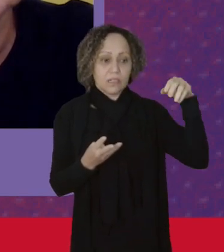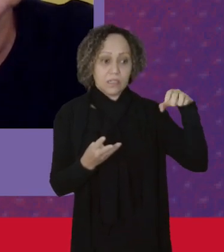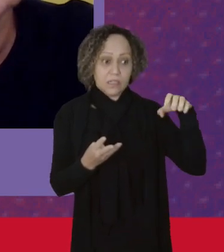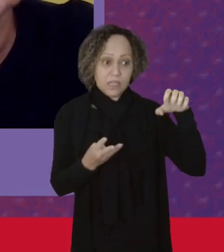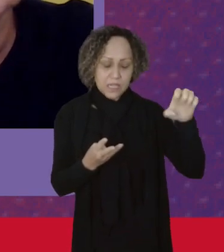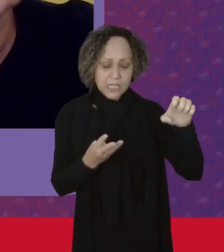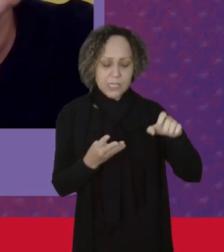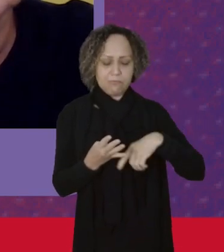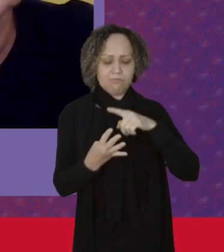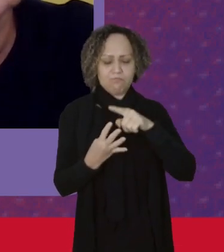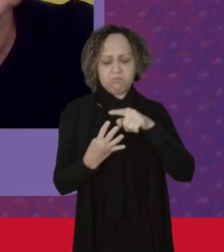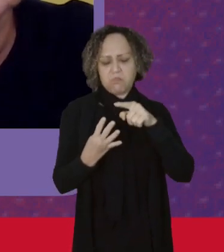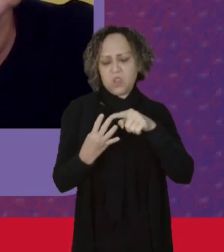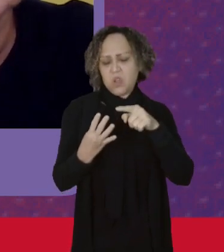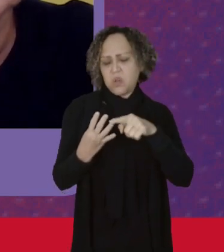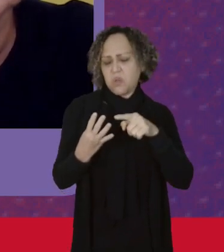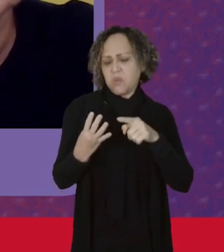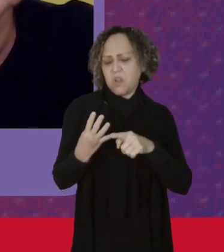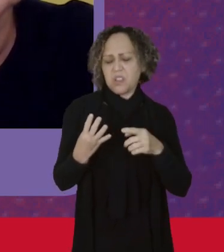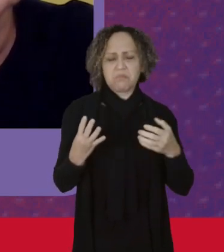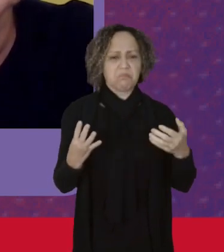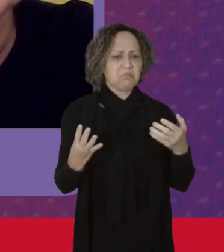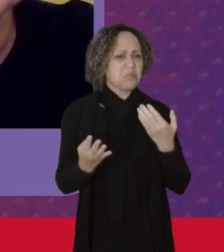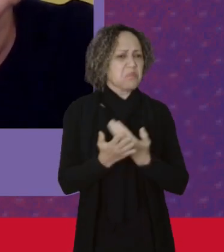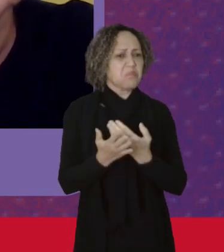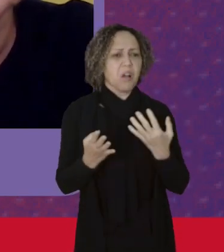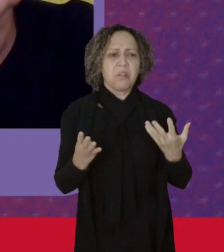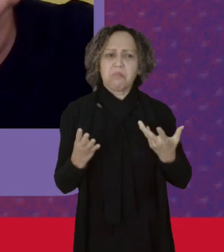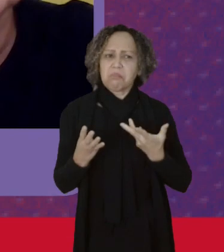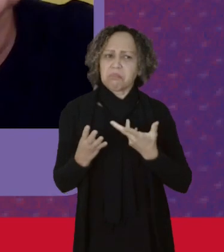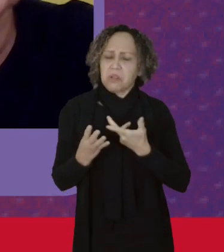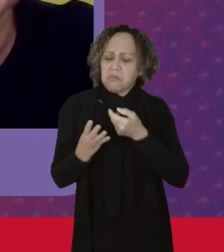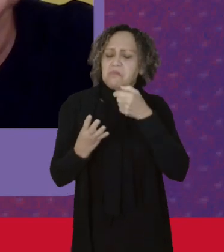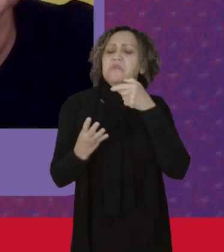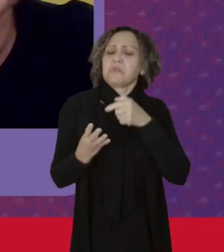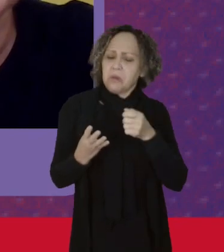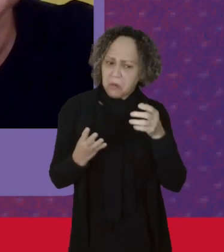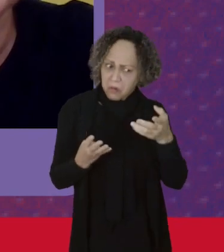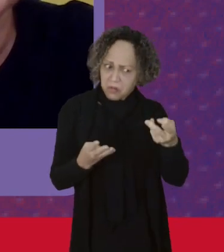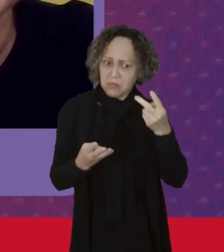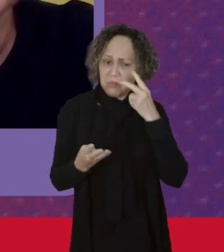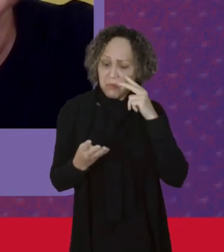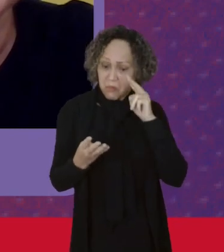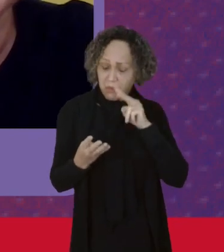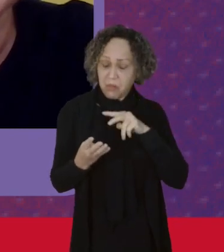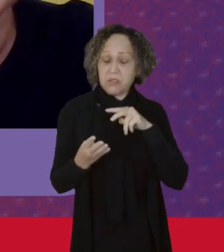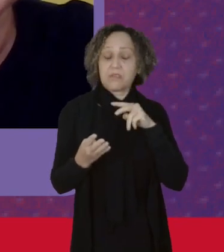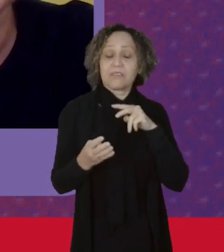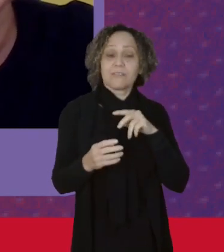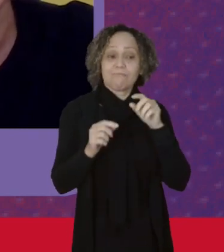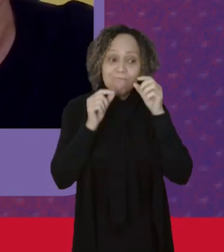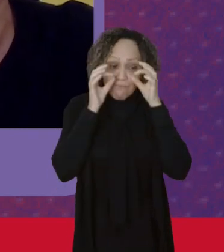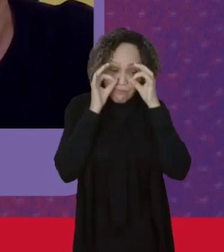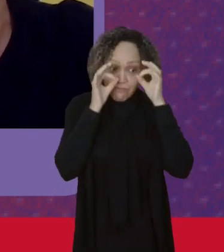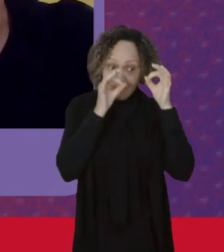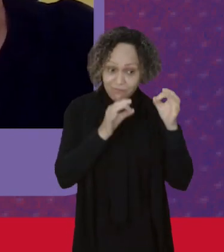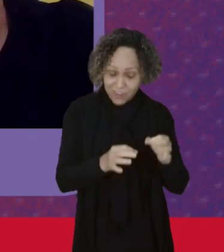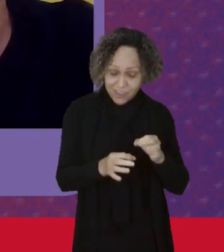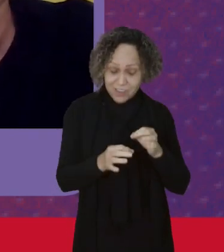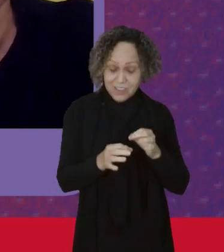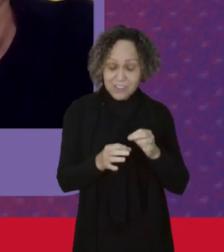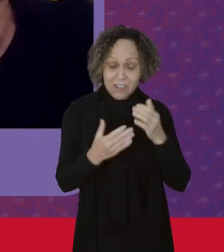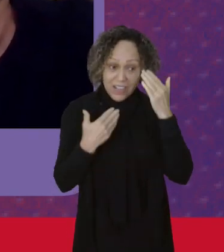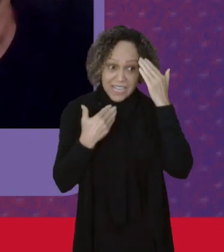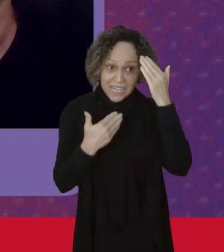aulas, são muito boas. Eu já agradecer de cara, né, vocês duas por terem nos presenteado